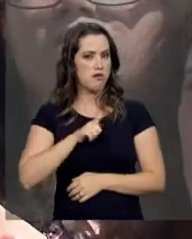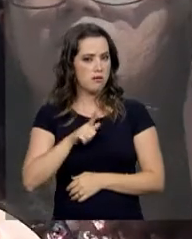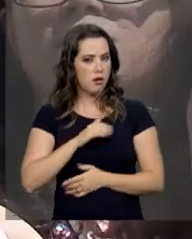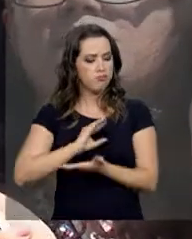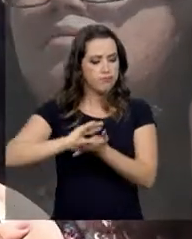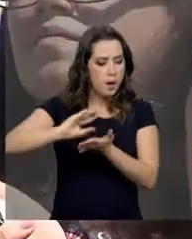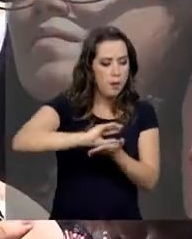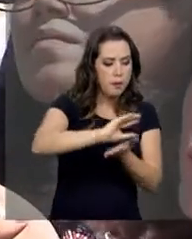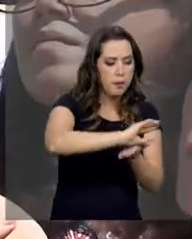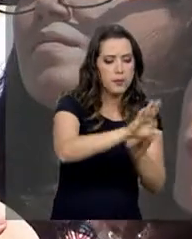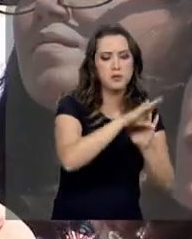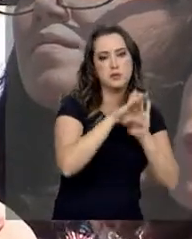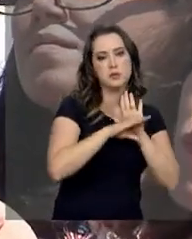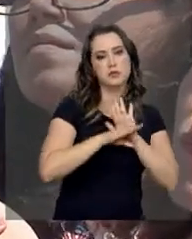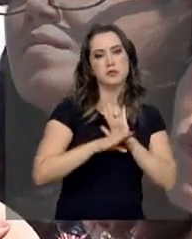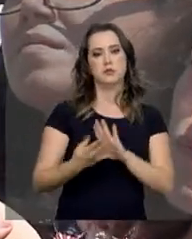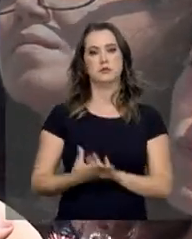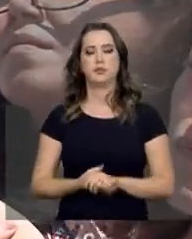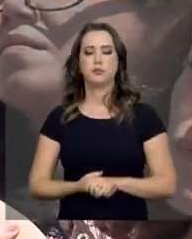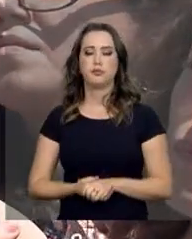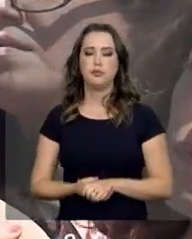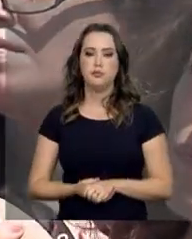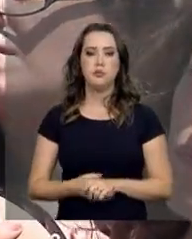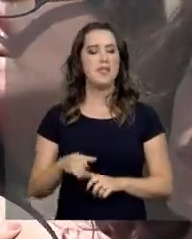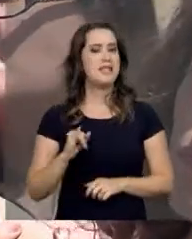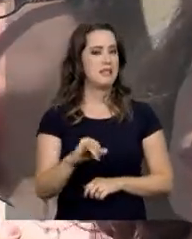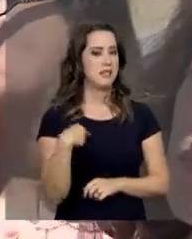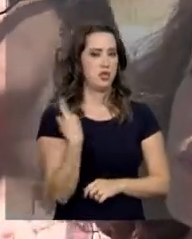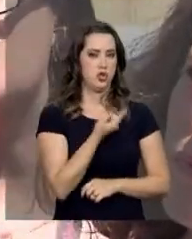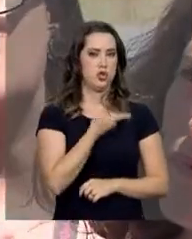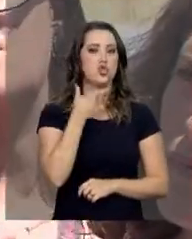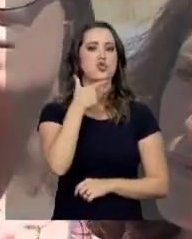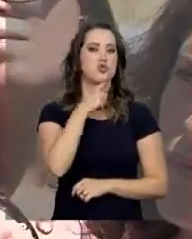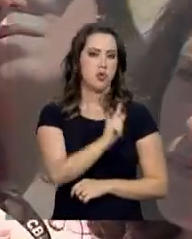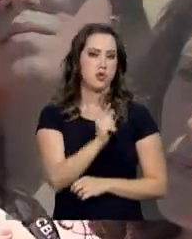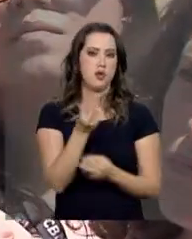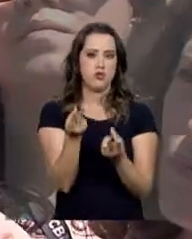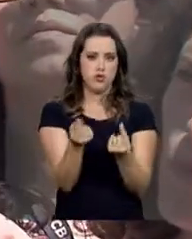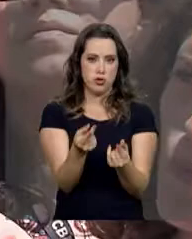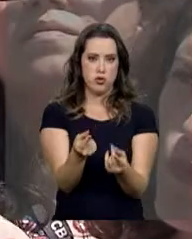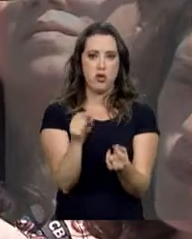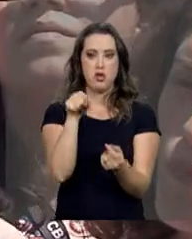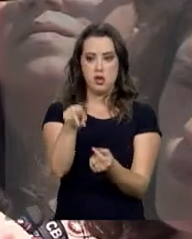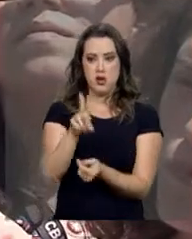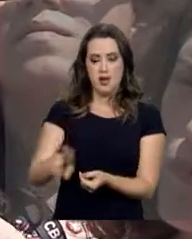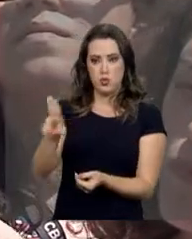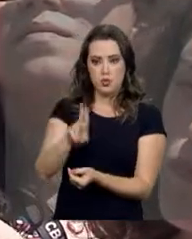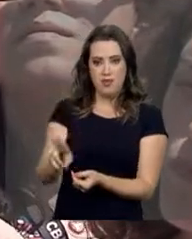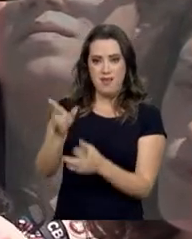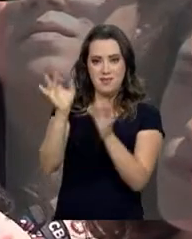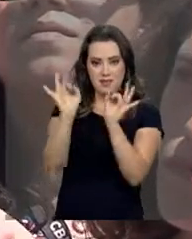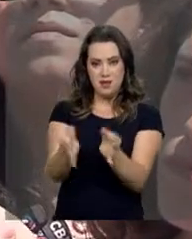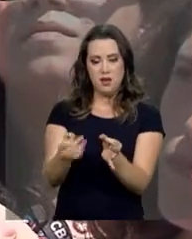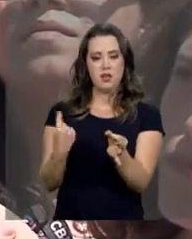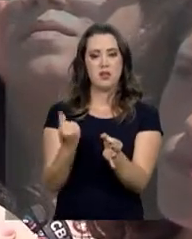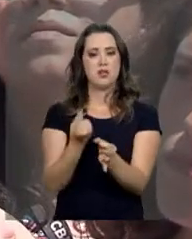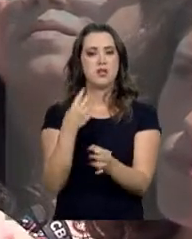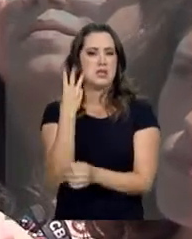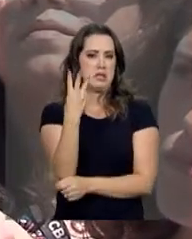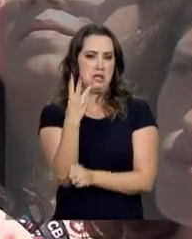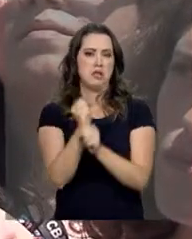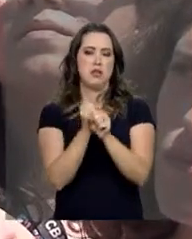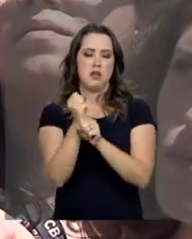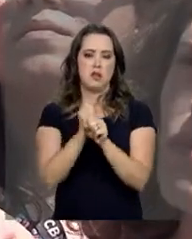conseguirmos essa dotação orçamentária e ela não foi contingenciado e ela vai realmente ocorrer eu acredito que em três anos